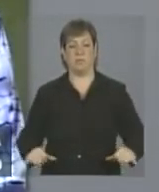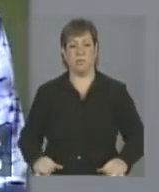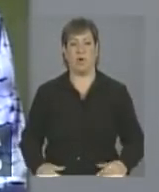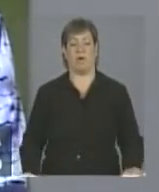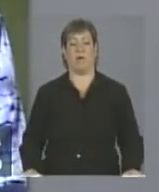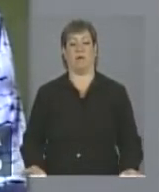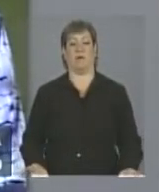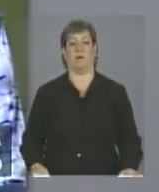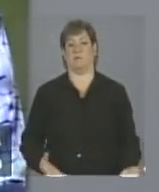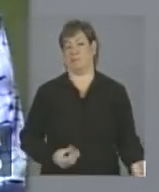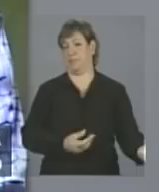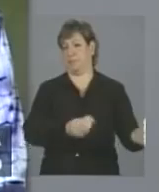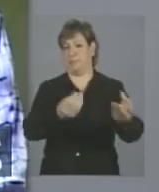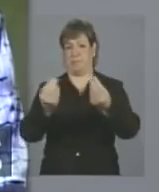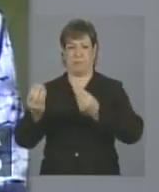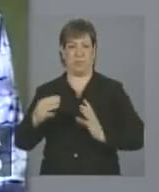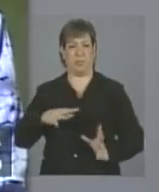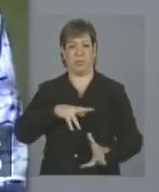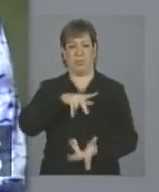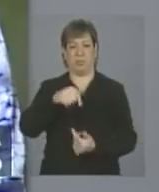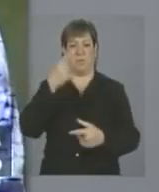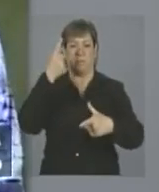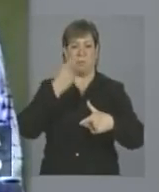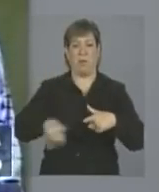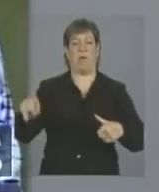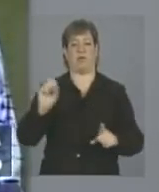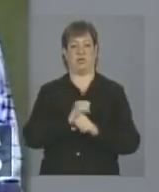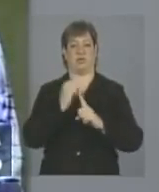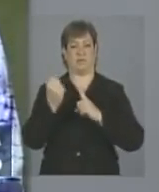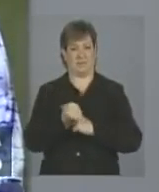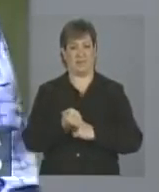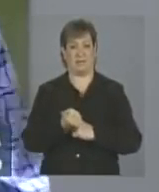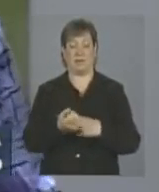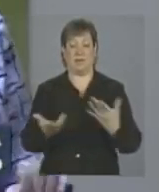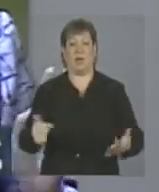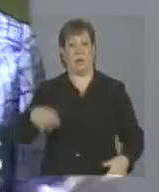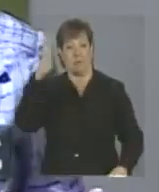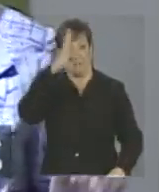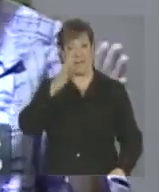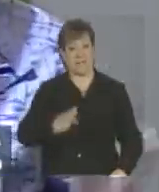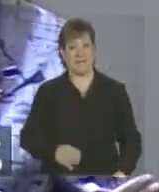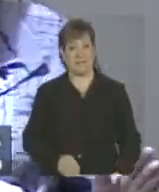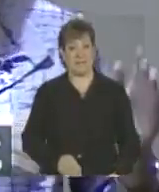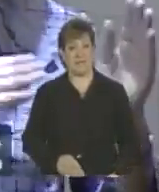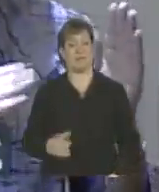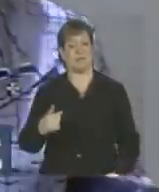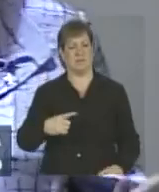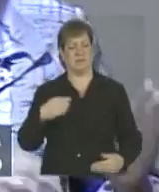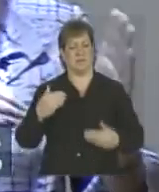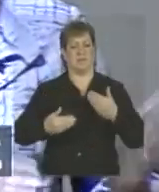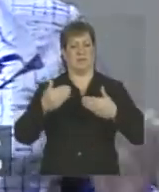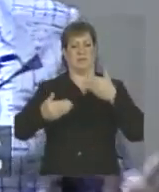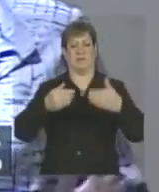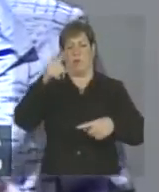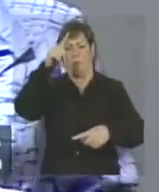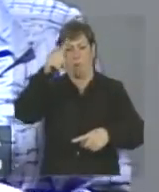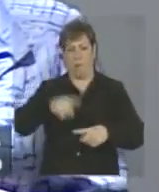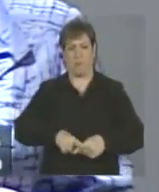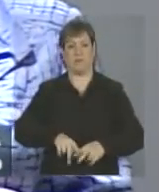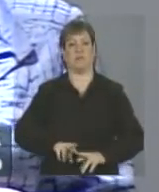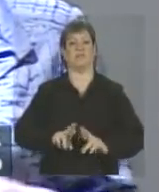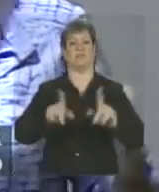há imensas chagas sociais, o Brasil corre em trilha completa e